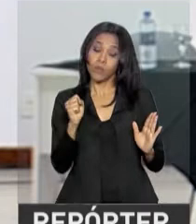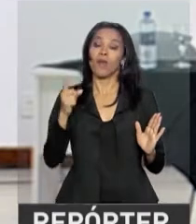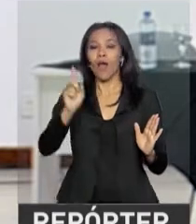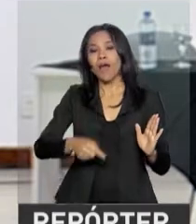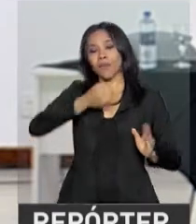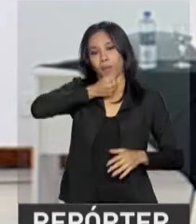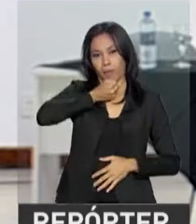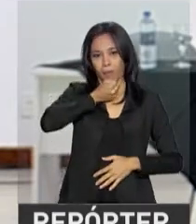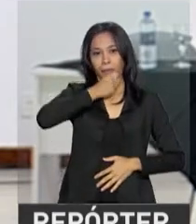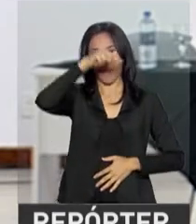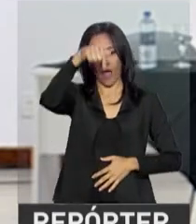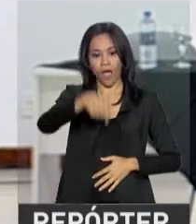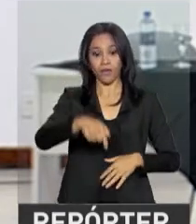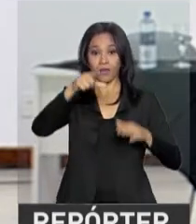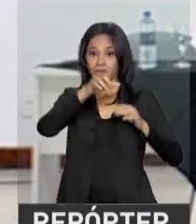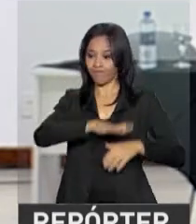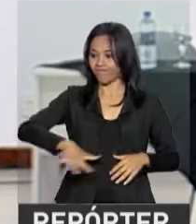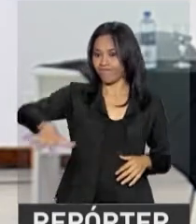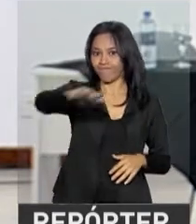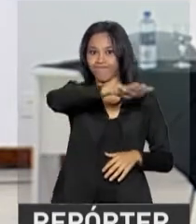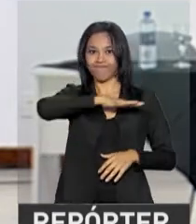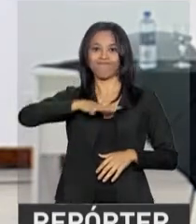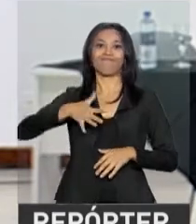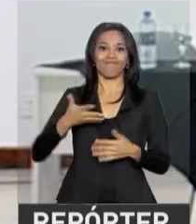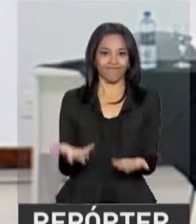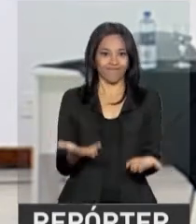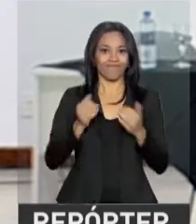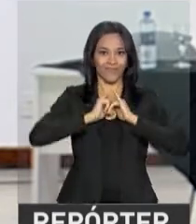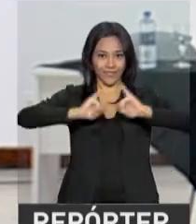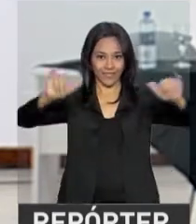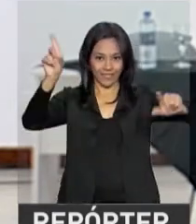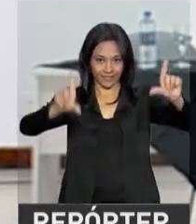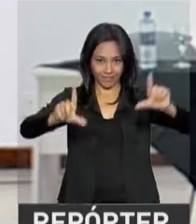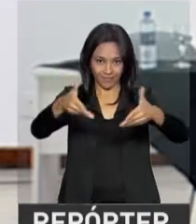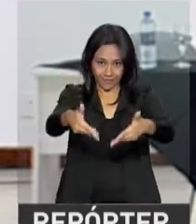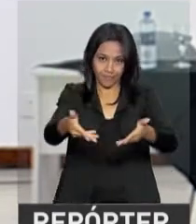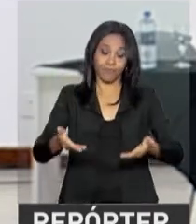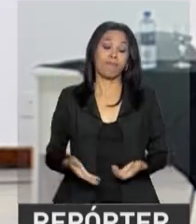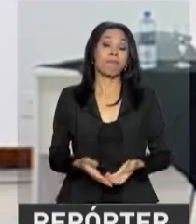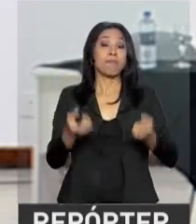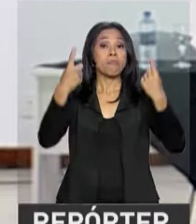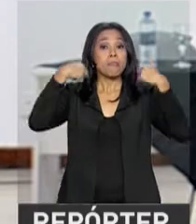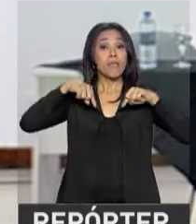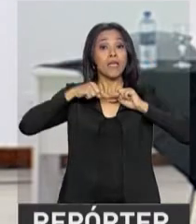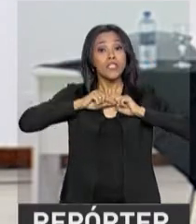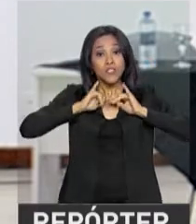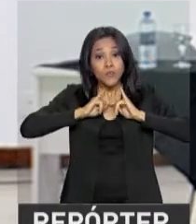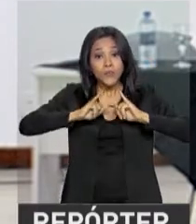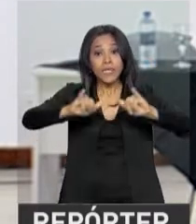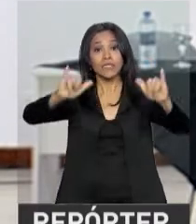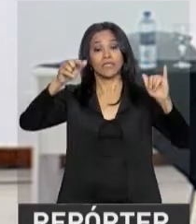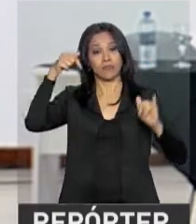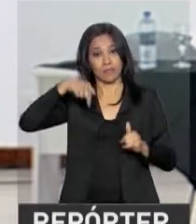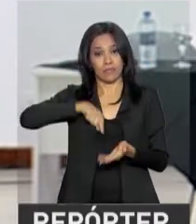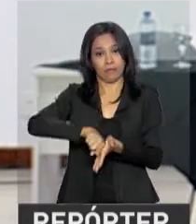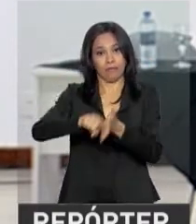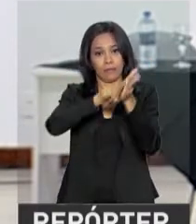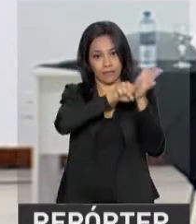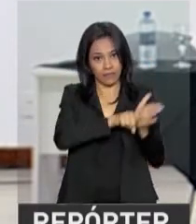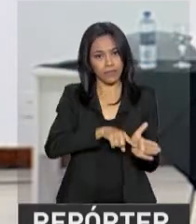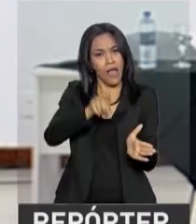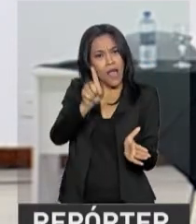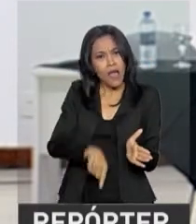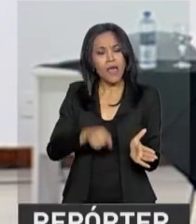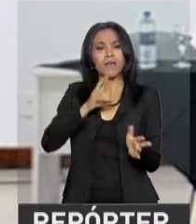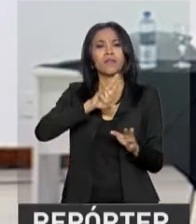aqui no centro de convenções ulysses guimarães o dia a divulgação desse desse estudo faz parte da